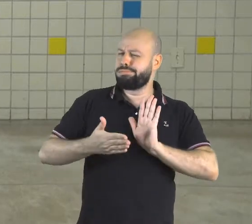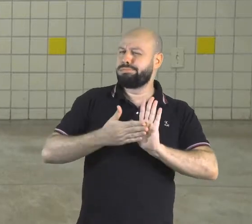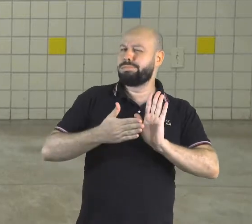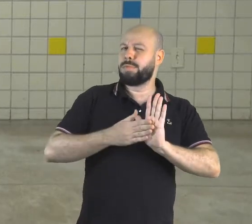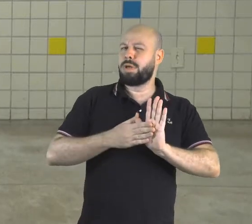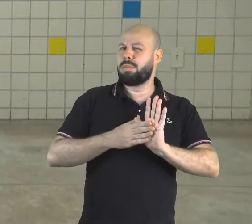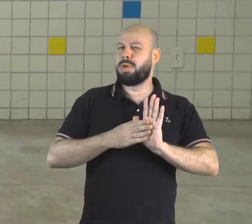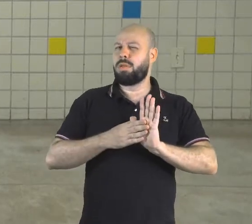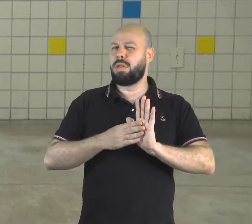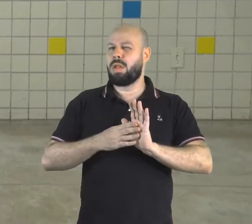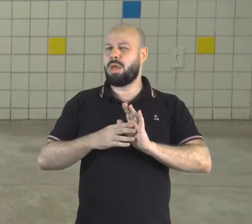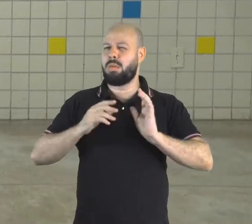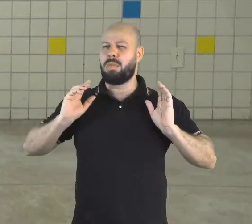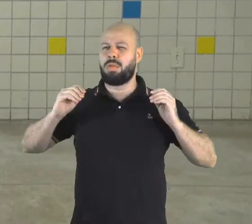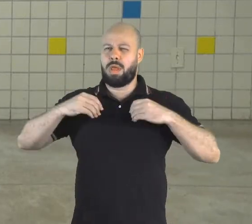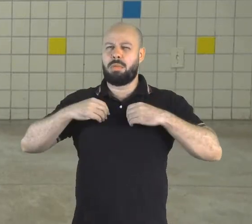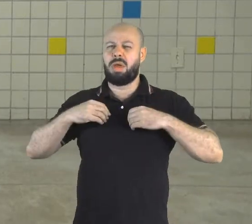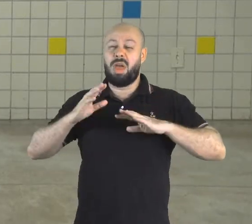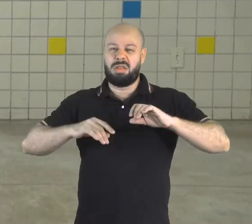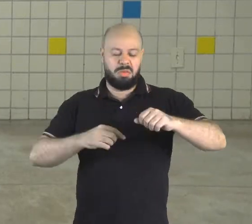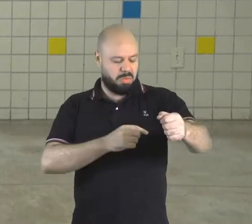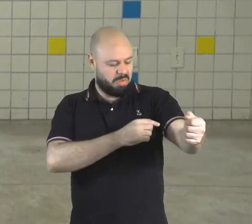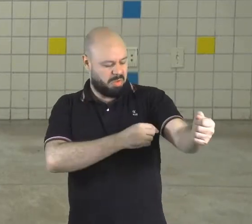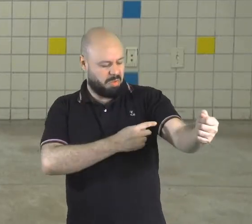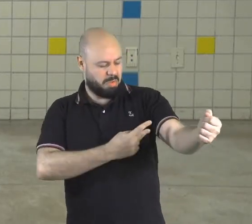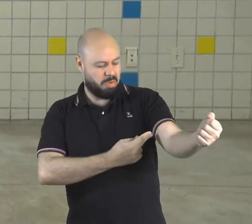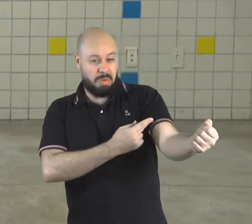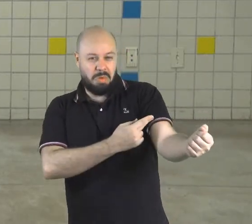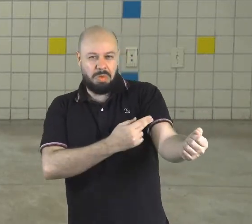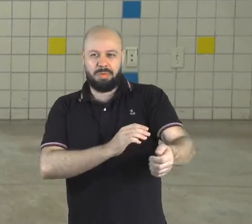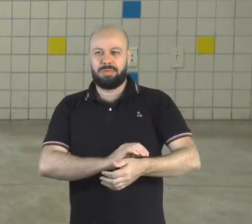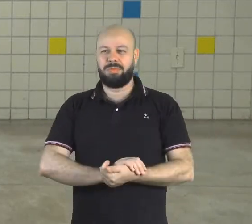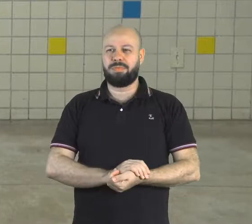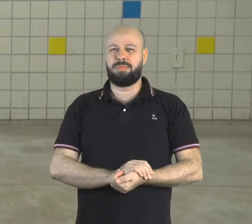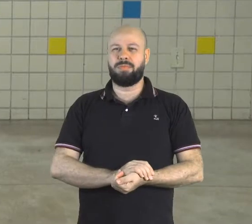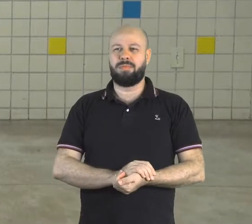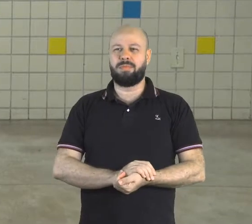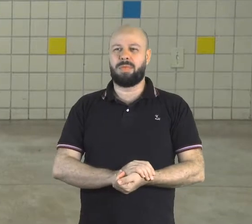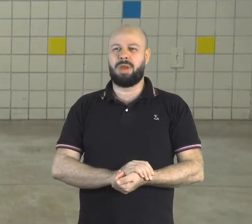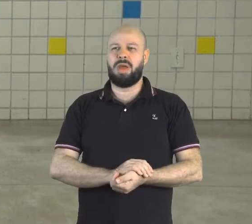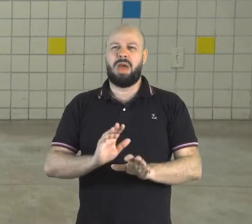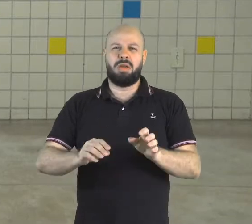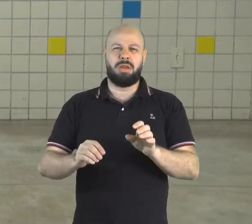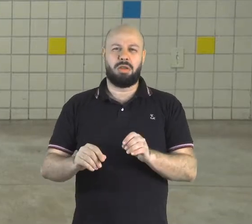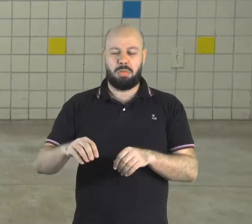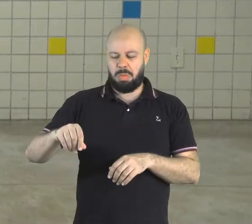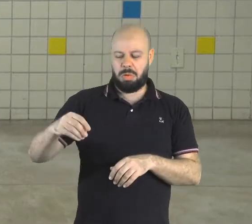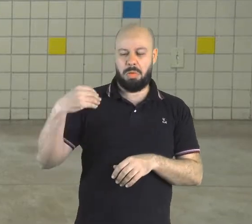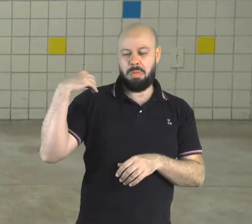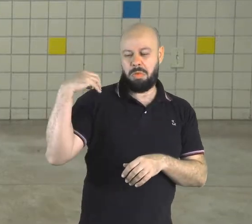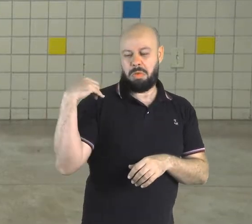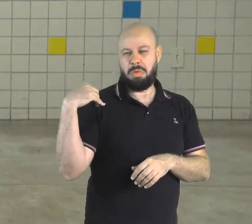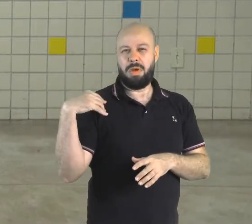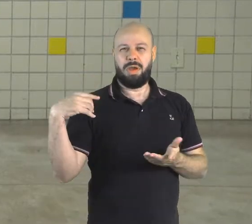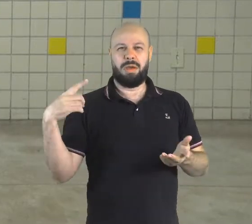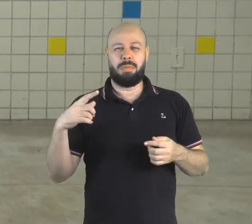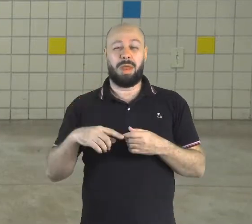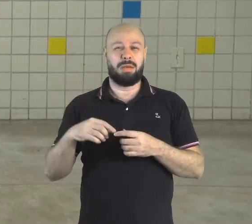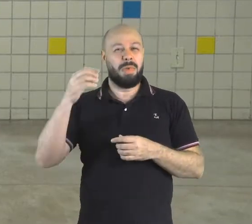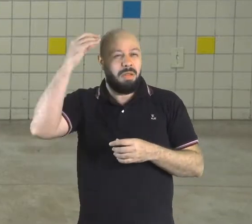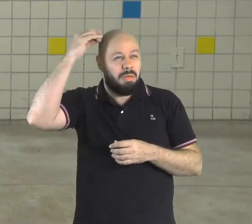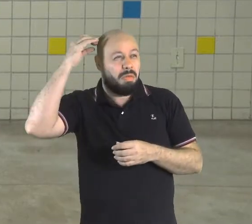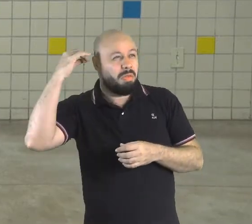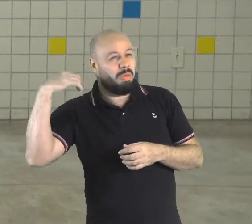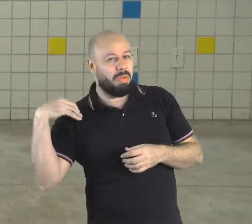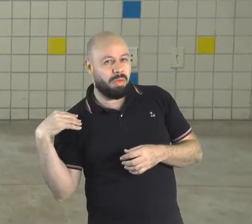com um rasgadinho aqui perto do braço, sabe? Ele colocava um pozinho aqui no ombro para parecer que era caspa.